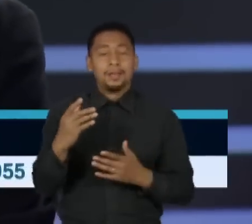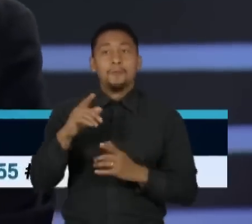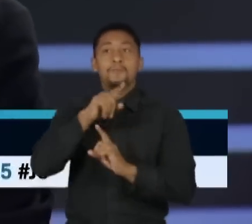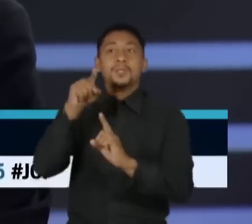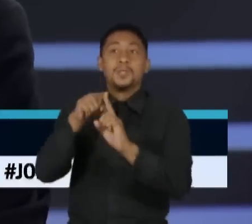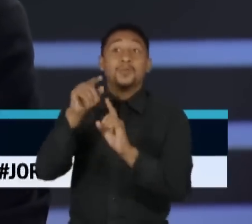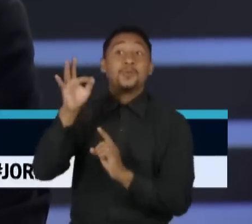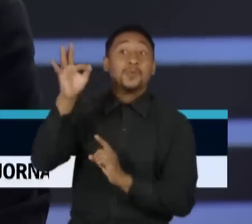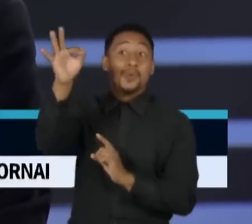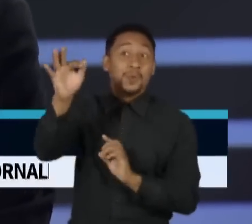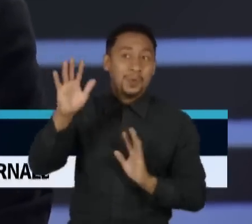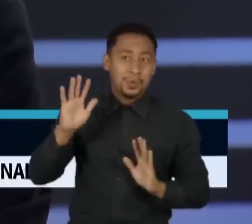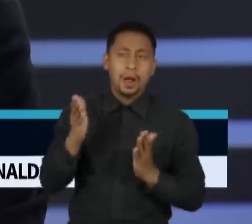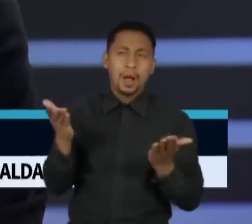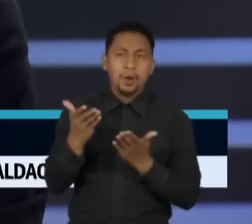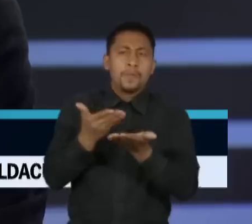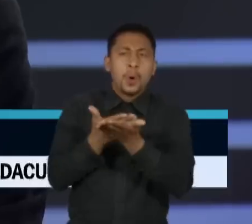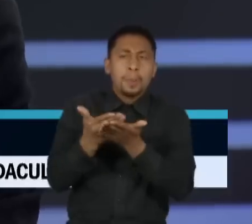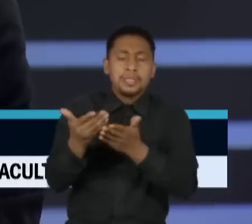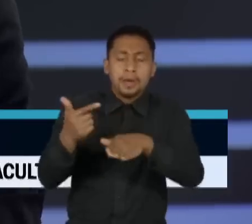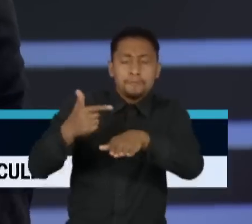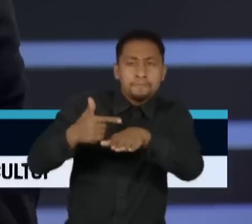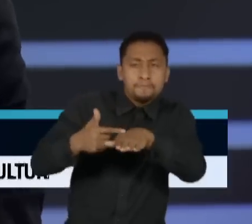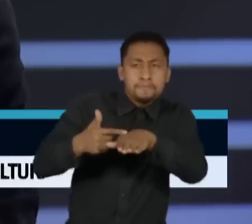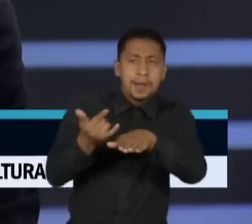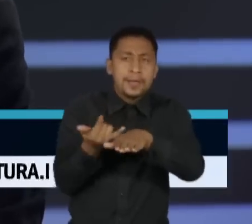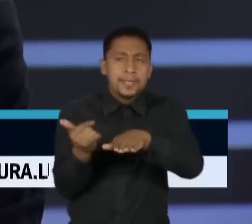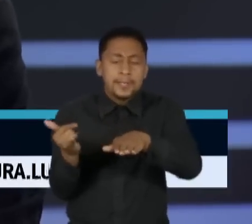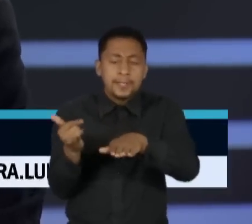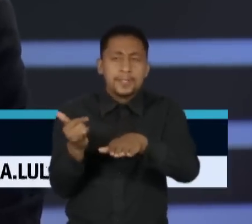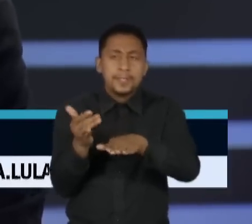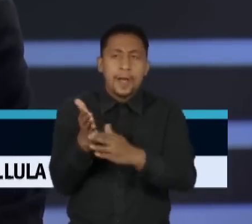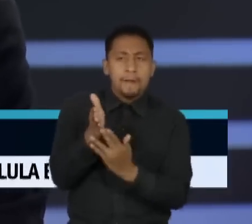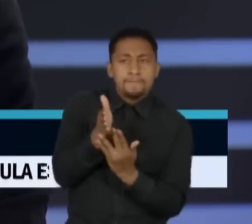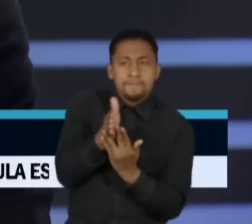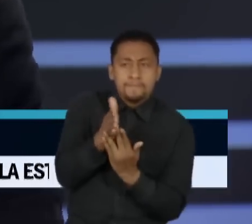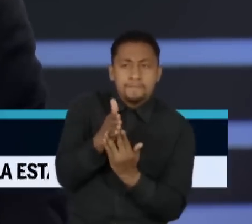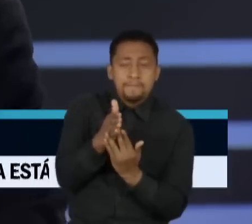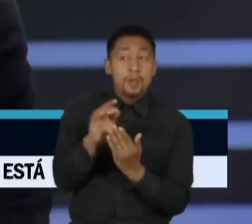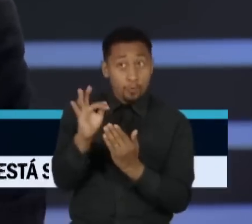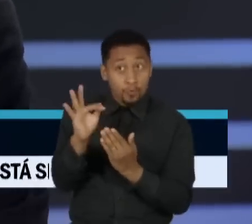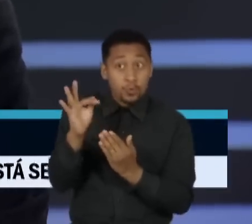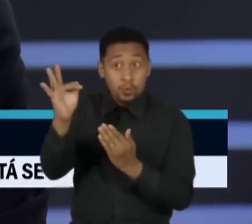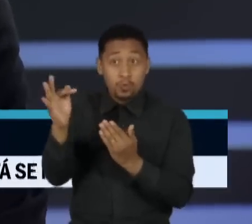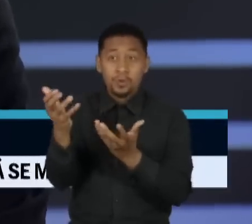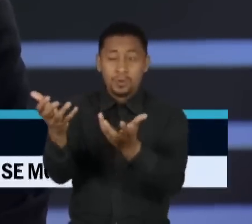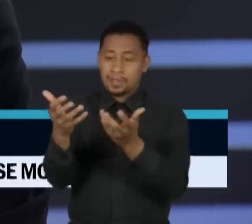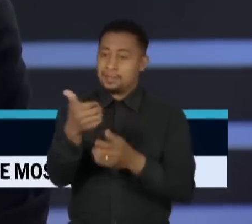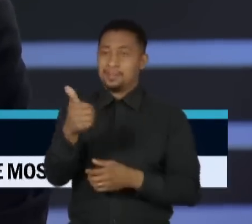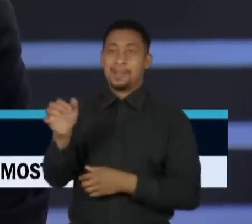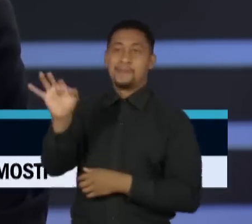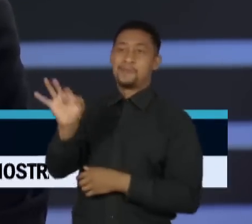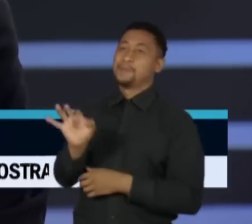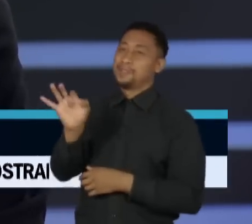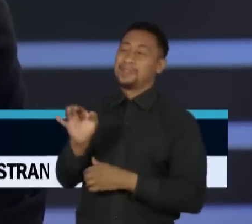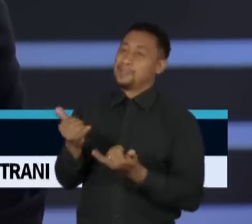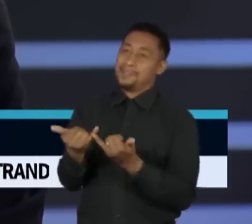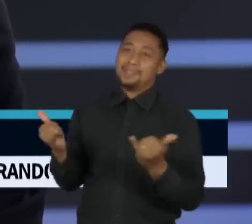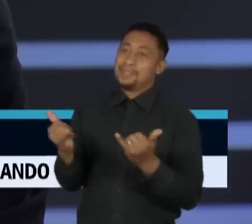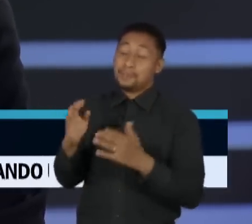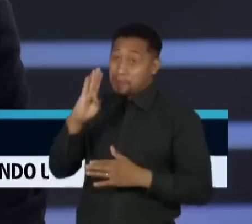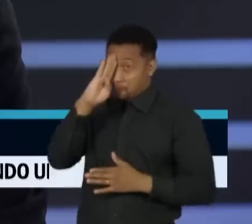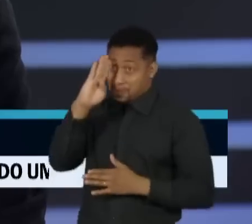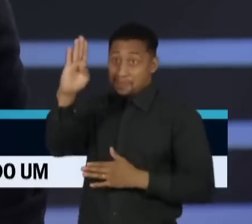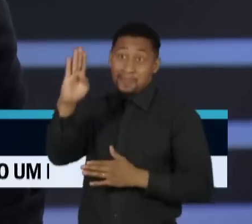têm essa tecnologia do ponto de vista não tanto do motor em si, que é um pouco mais tecnologia mais dominada, mas principalmente das baterias,